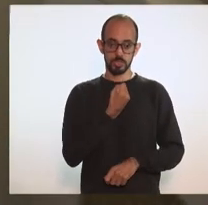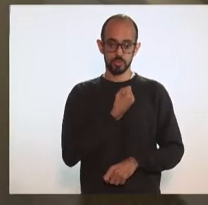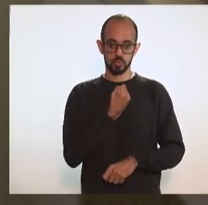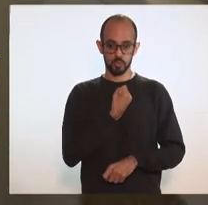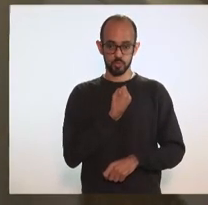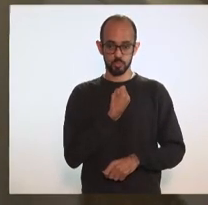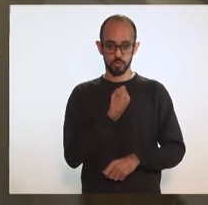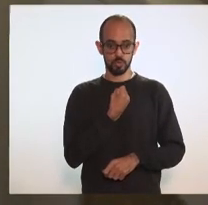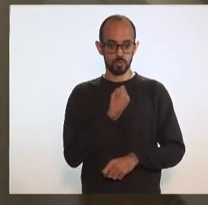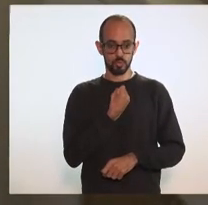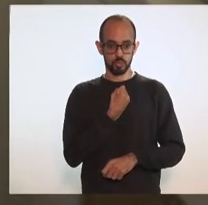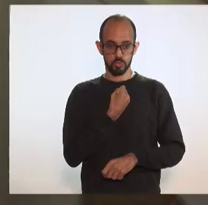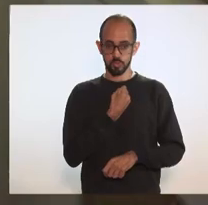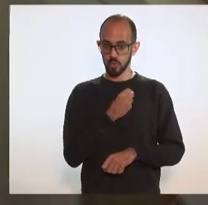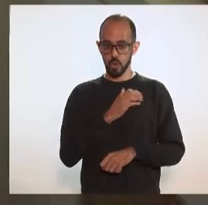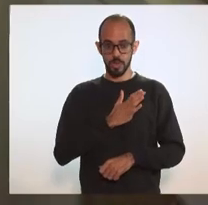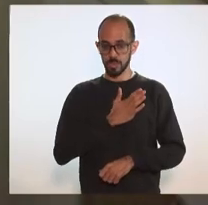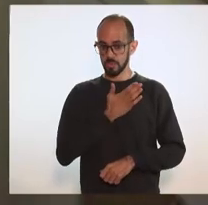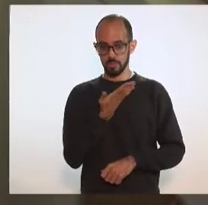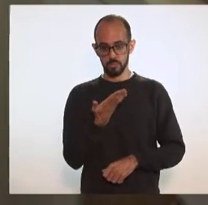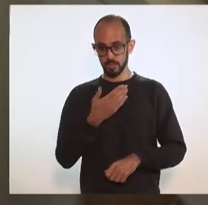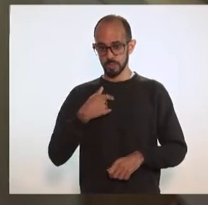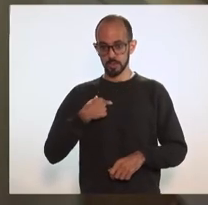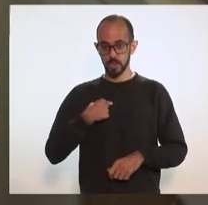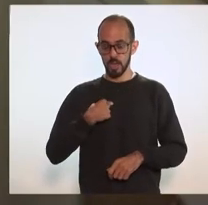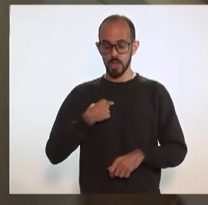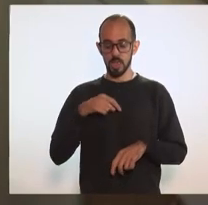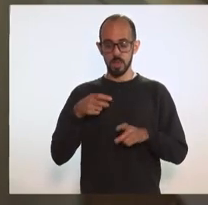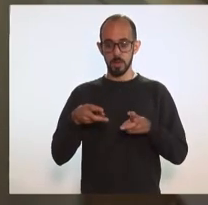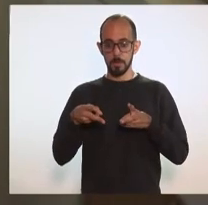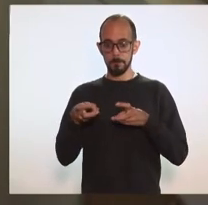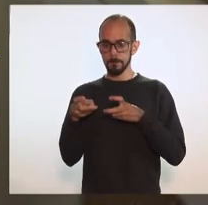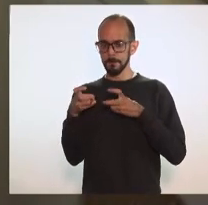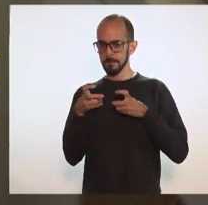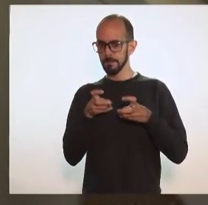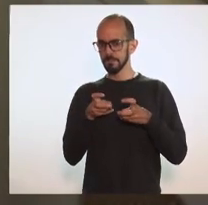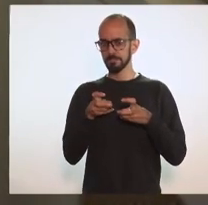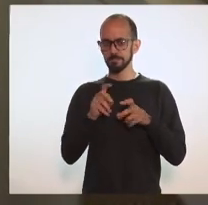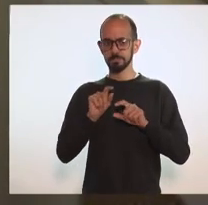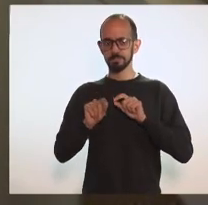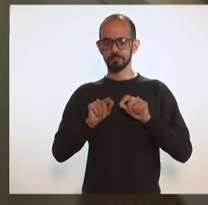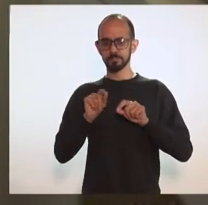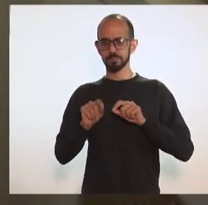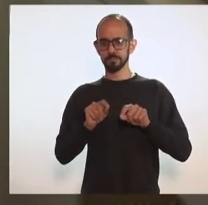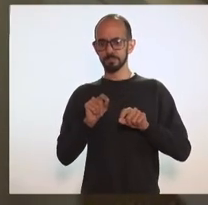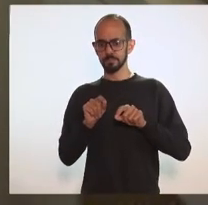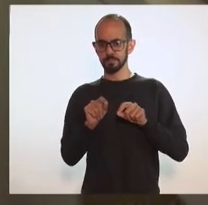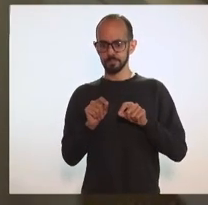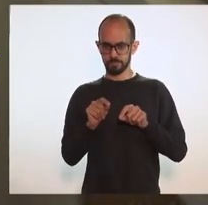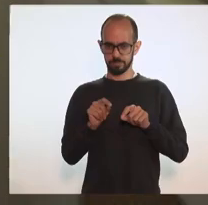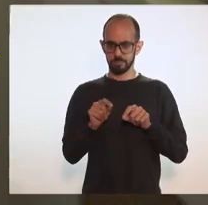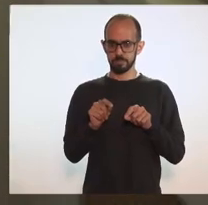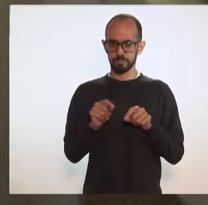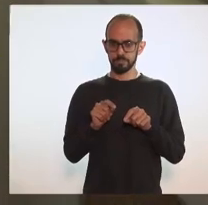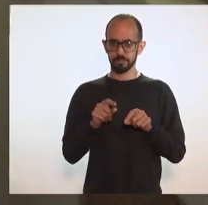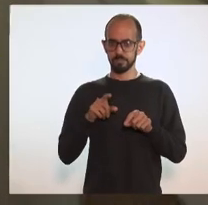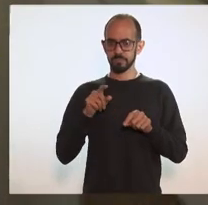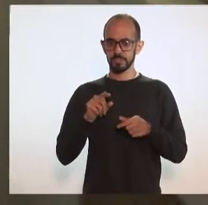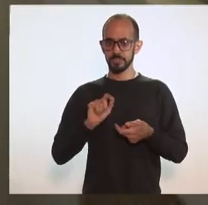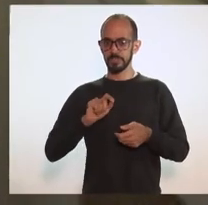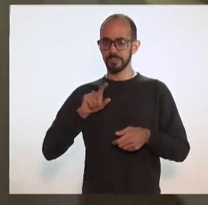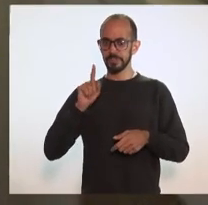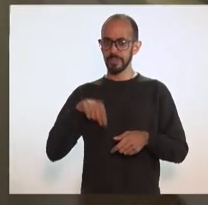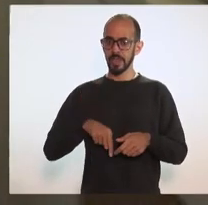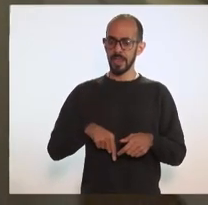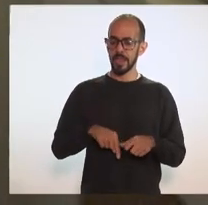Avassaladores e eu verifico O que é tomar mediocridade